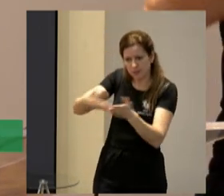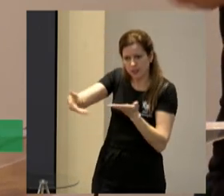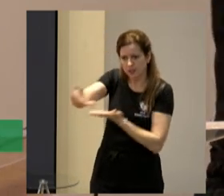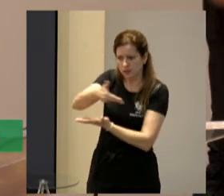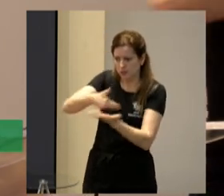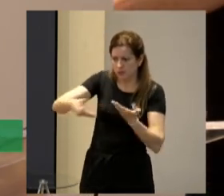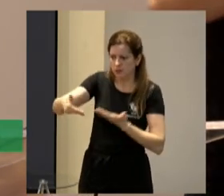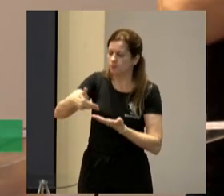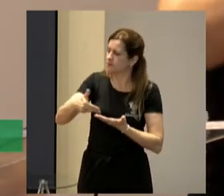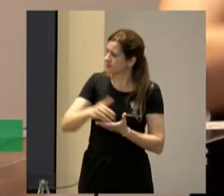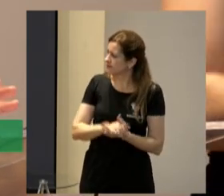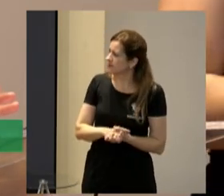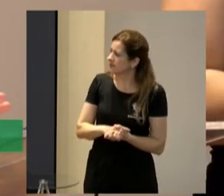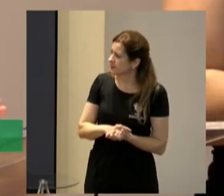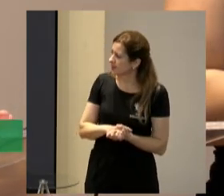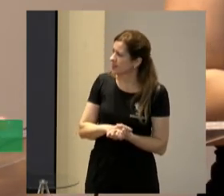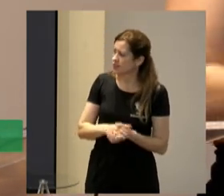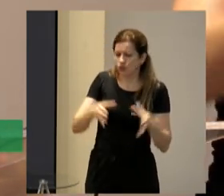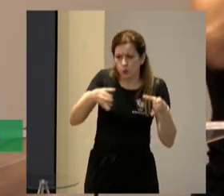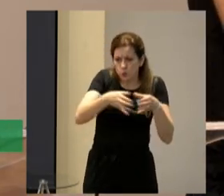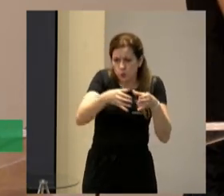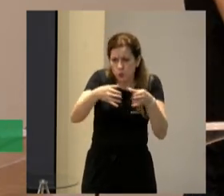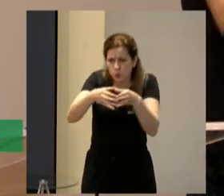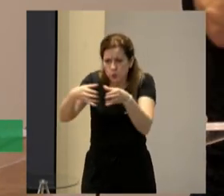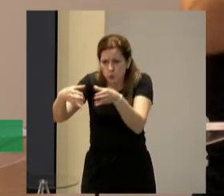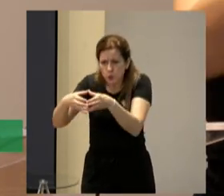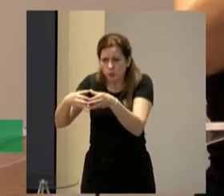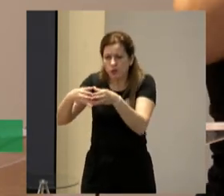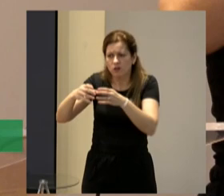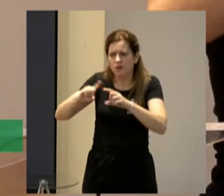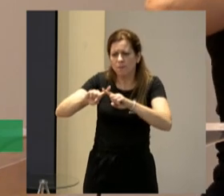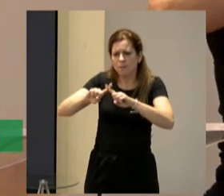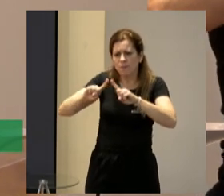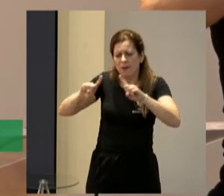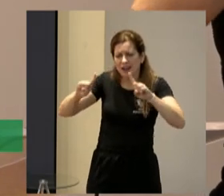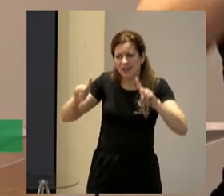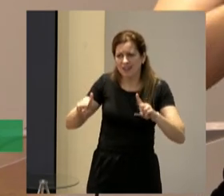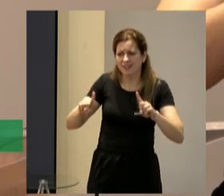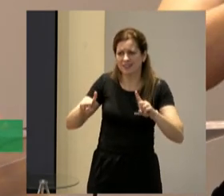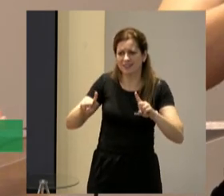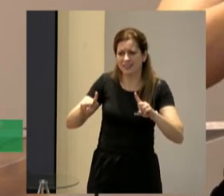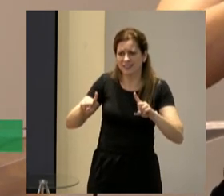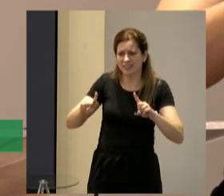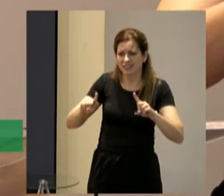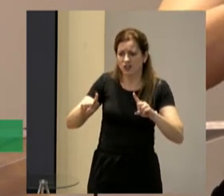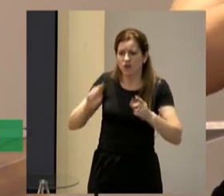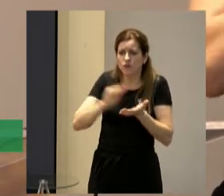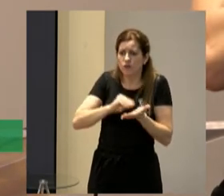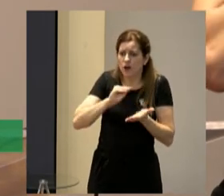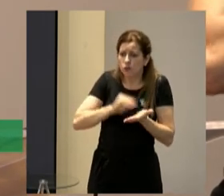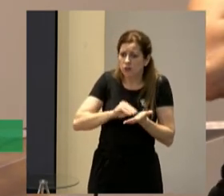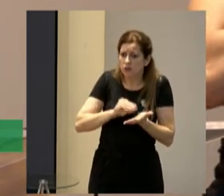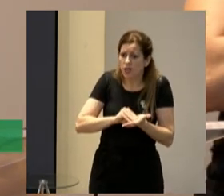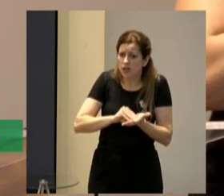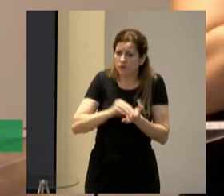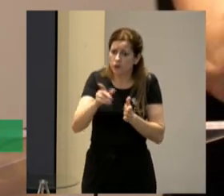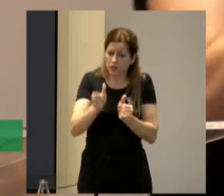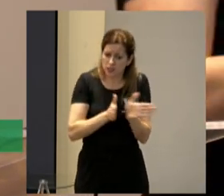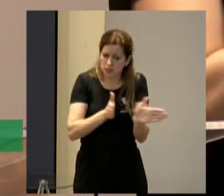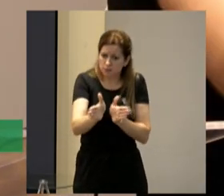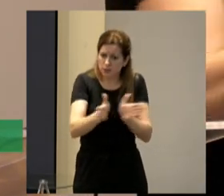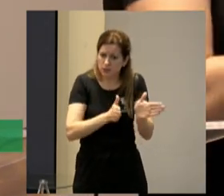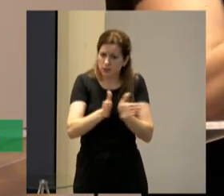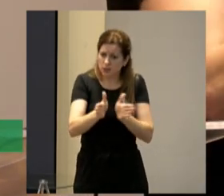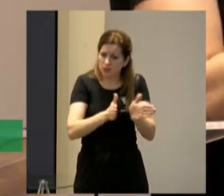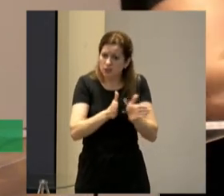muitos GTs para todas as pautas, mas não tínhamos GTs nem para as pessoas surdas e nem para as pessoas negras